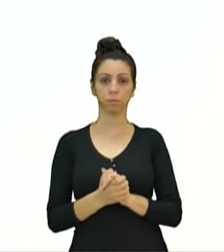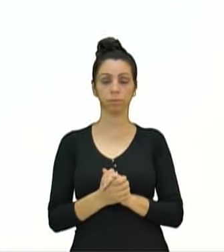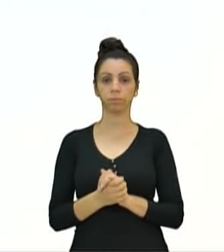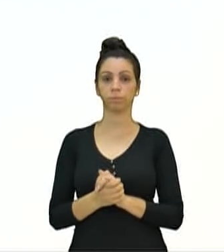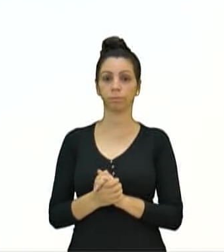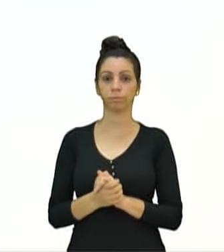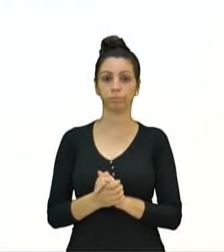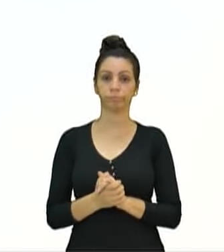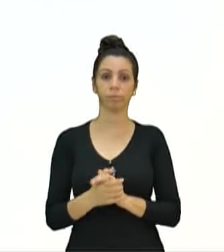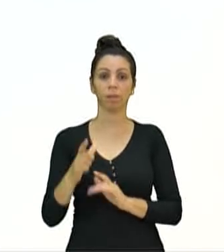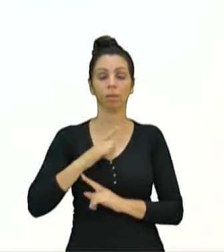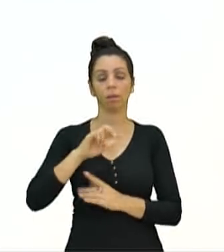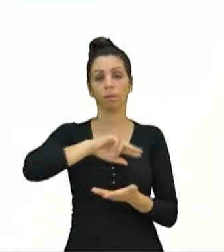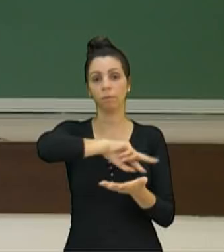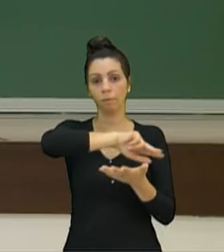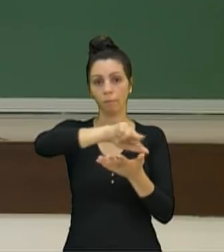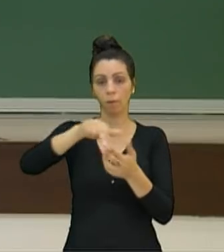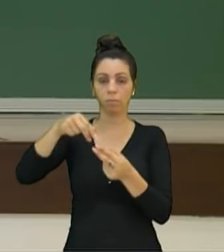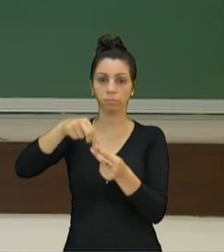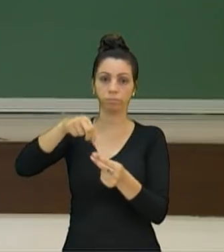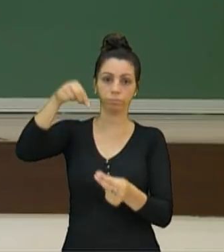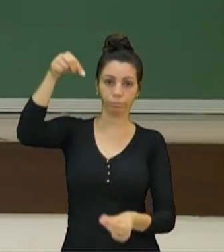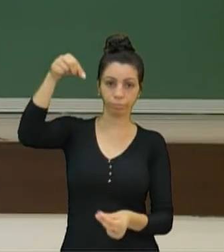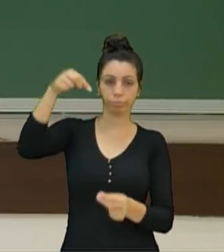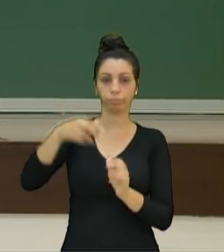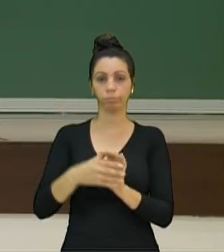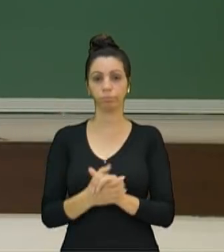ele está totalmente estendido.